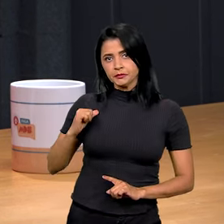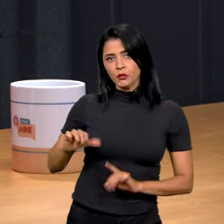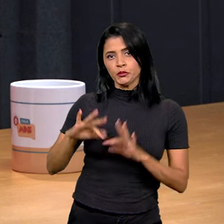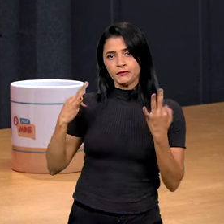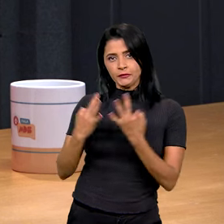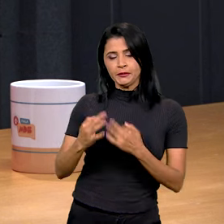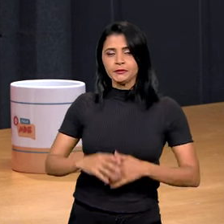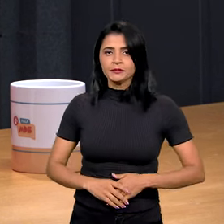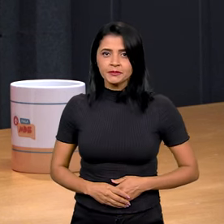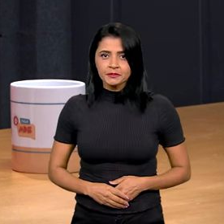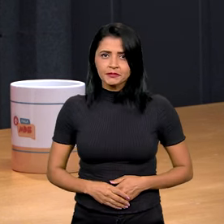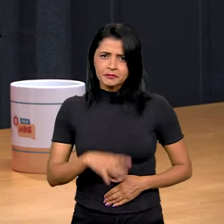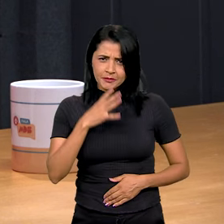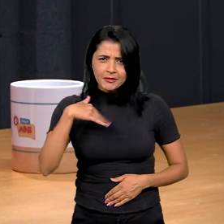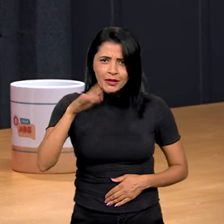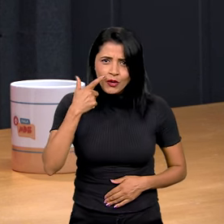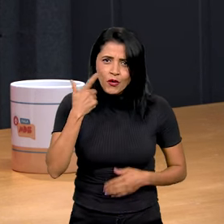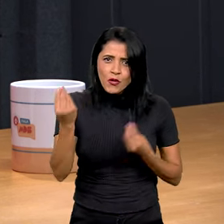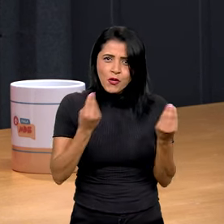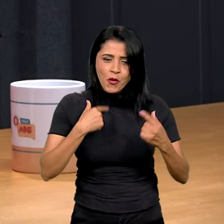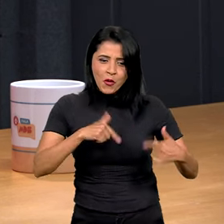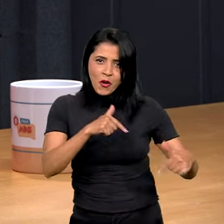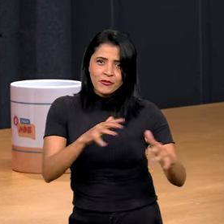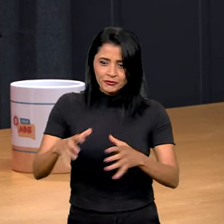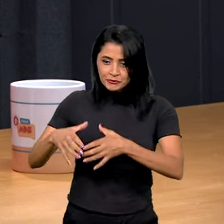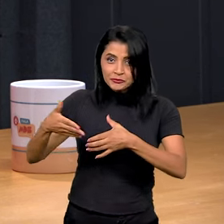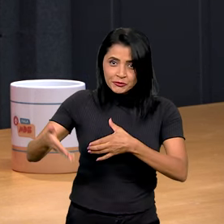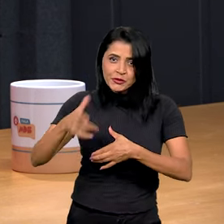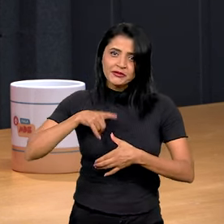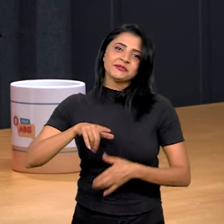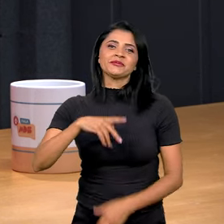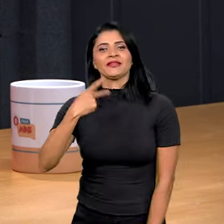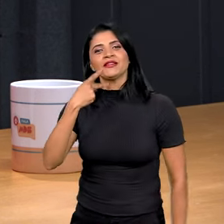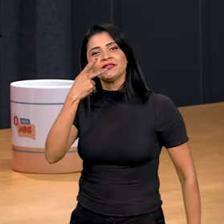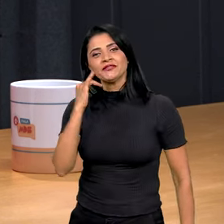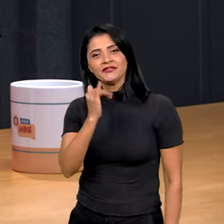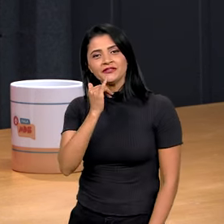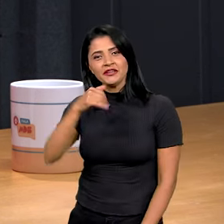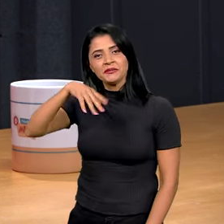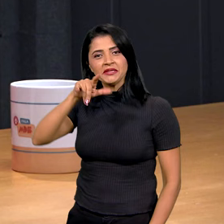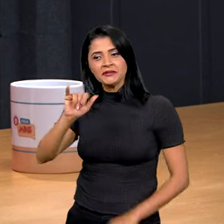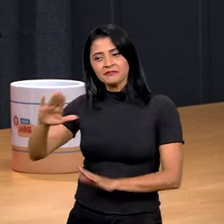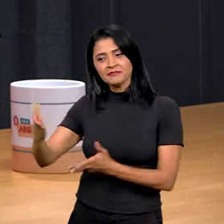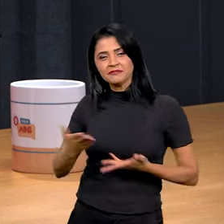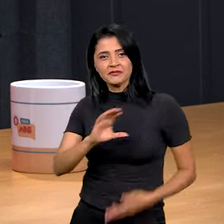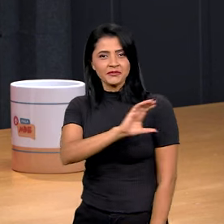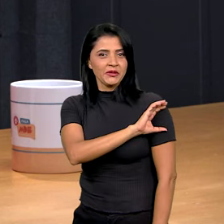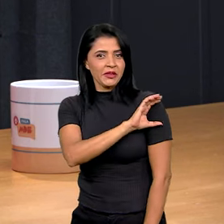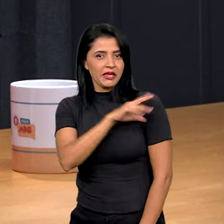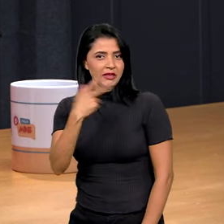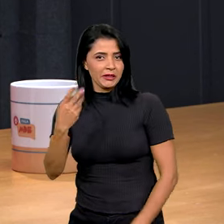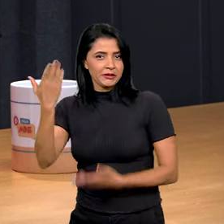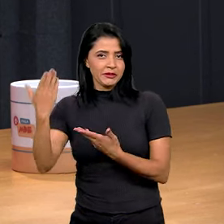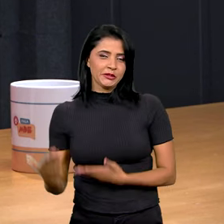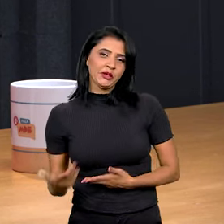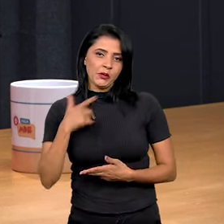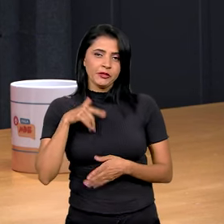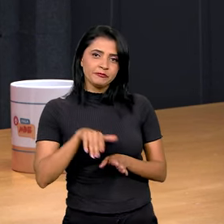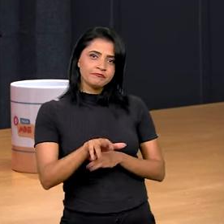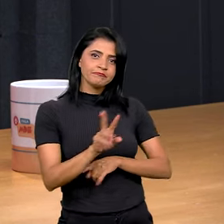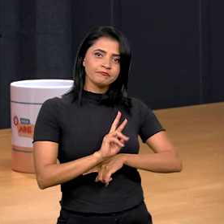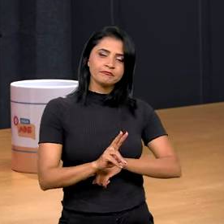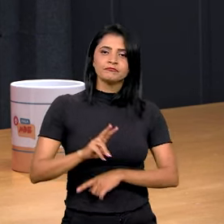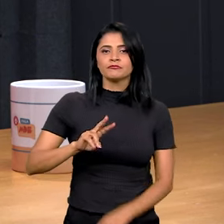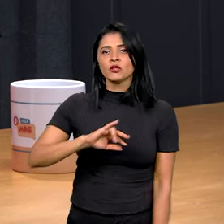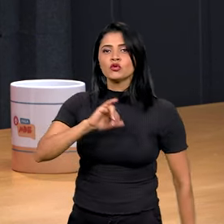Bolsa Família para conhecer melhor a atuação desse grupo o fal MDS recebe o ordenador da rede e consultor do